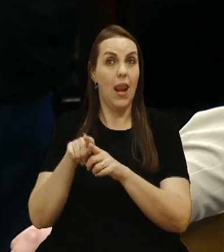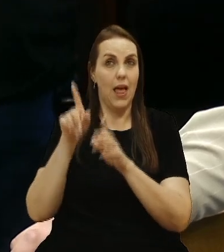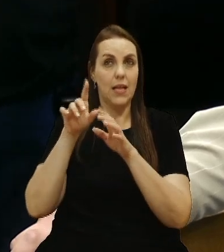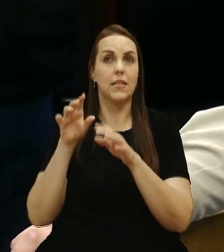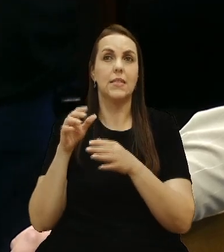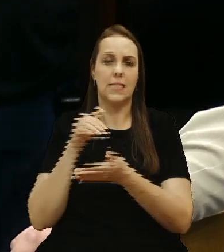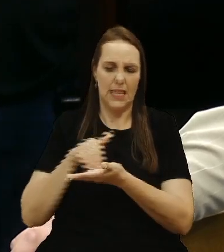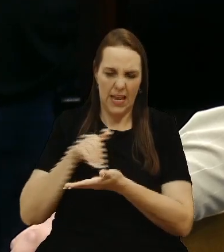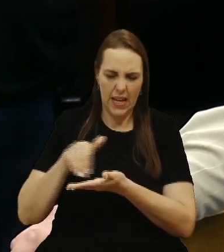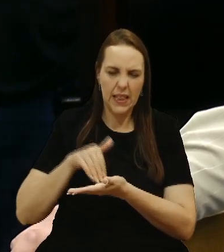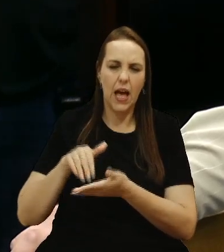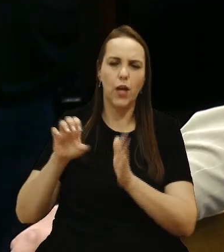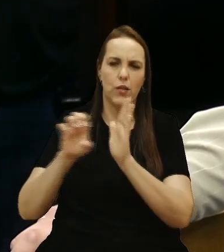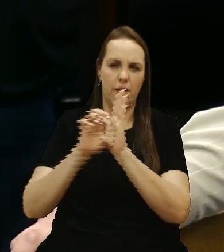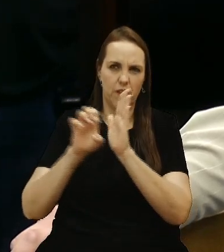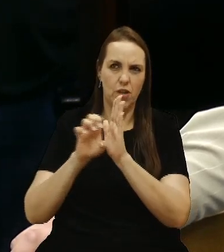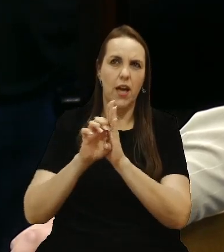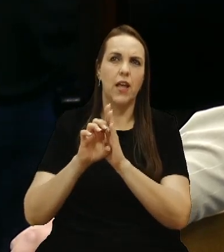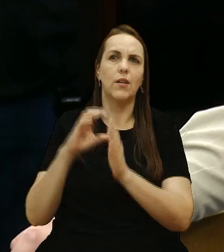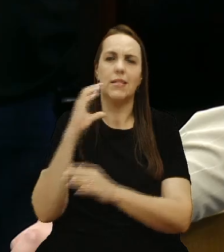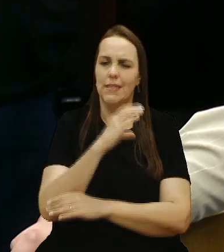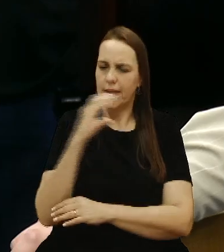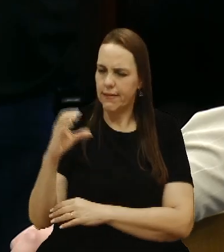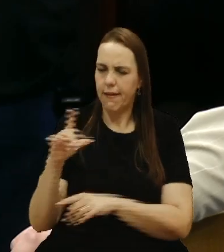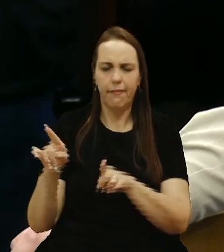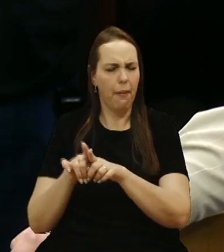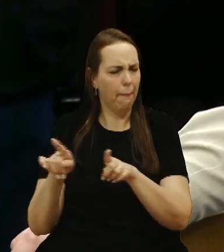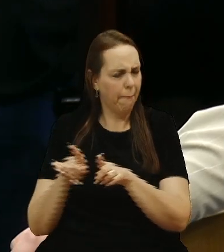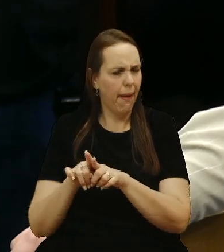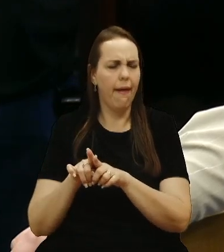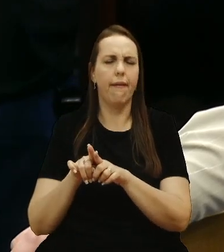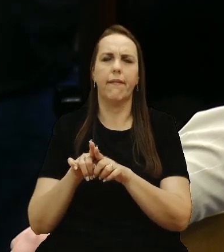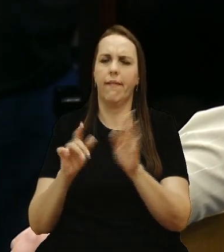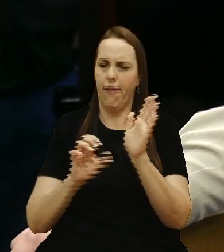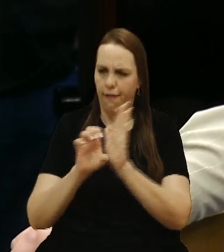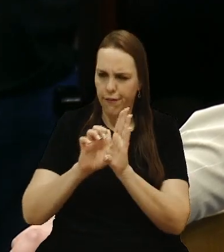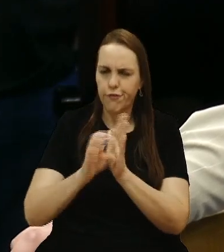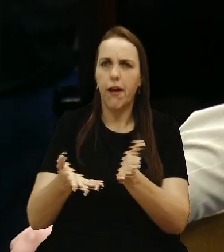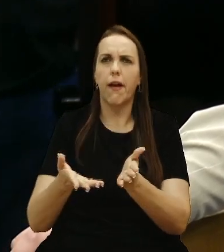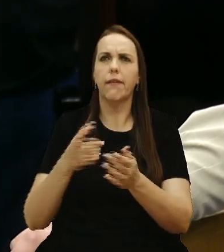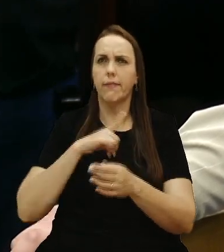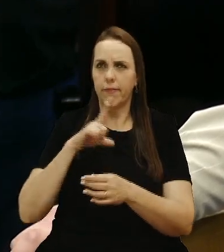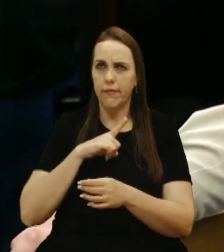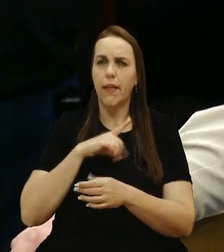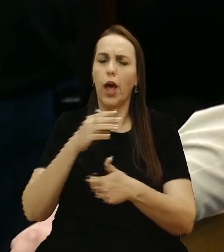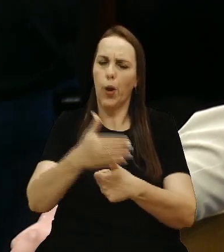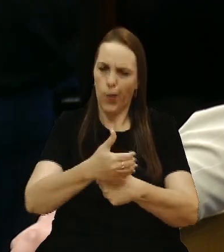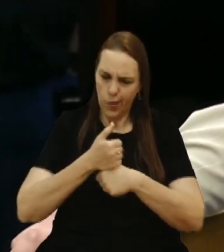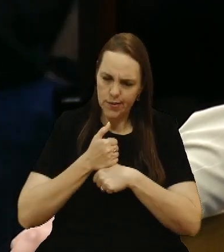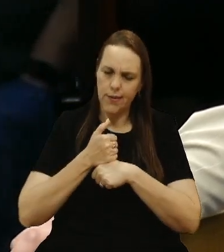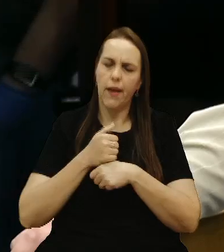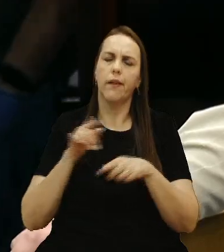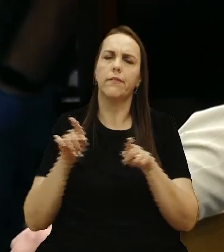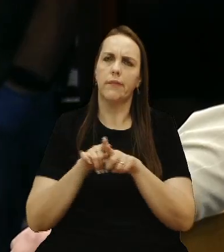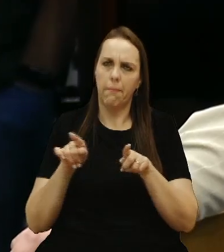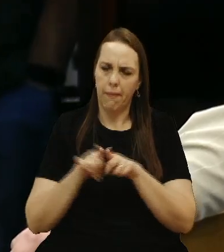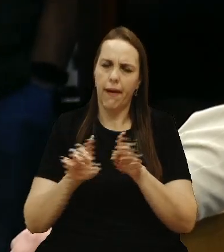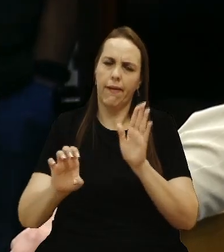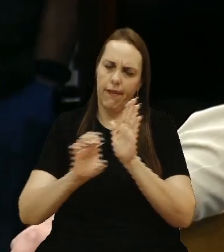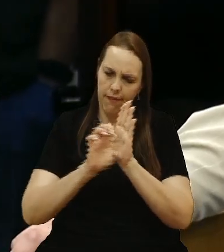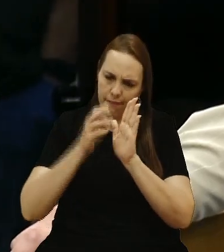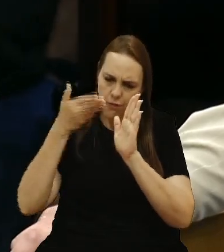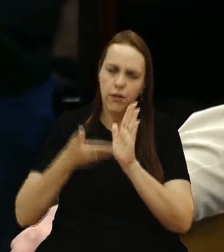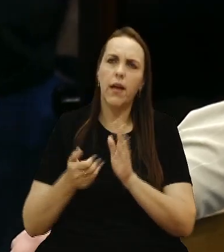evangélicos, nós temos cargos em comissão que são cristãos evangélicos, nessa cidade nós temos conselheiros tutelares que são cristãos